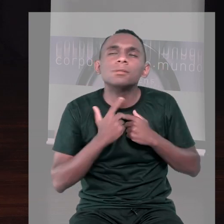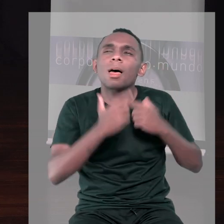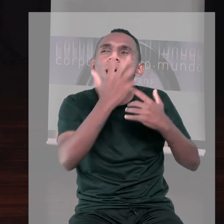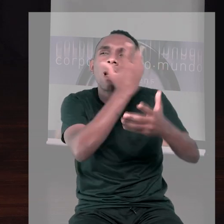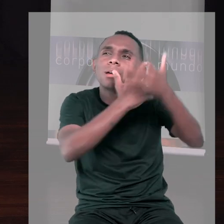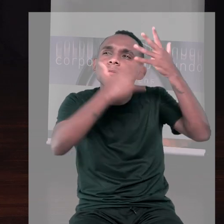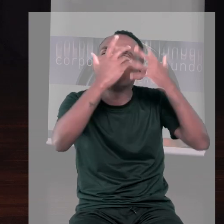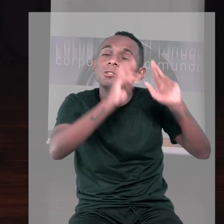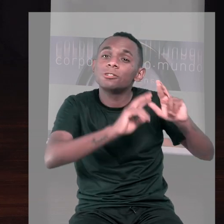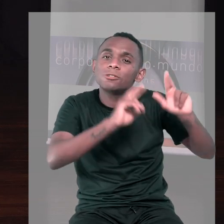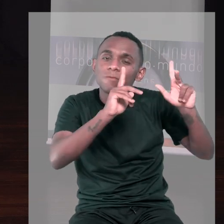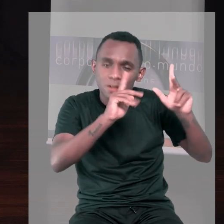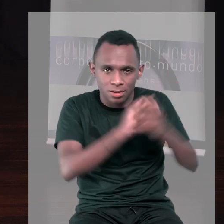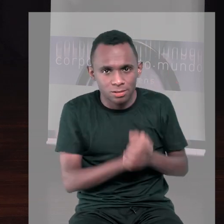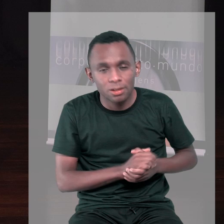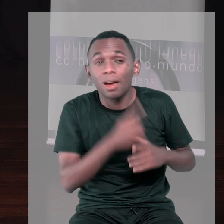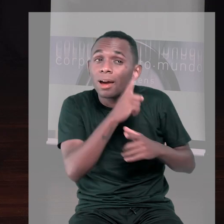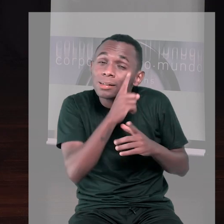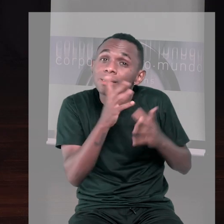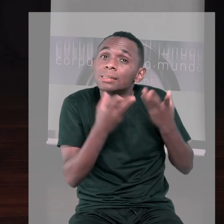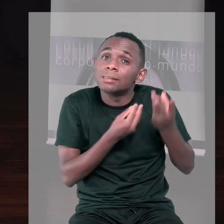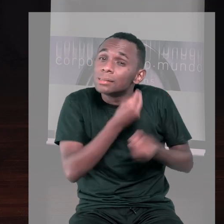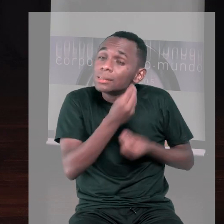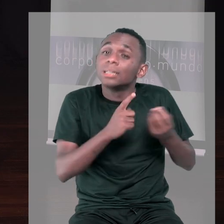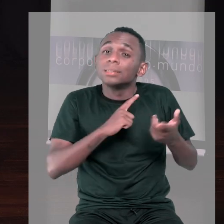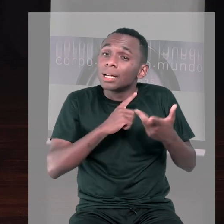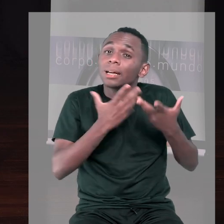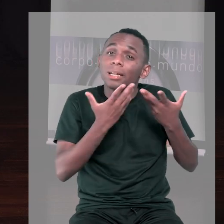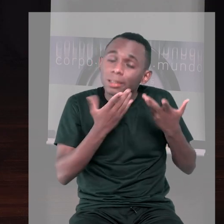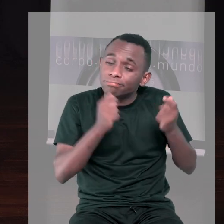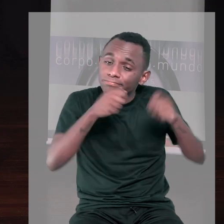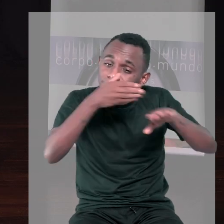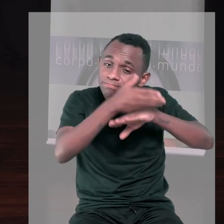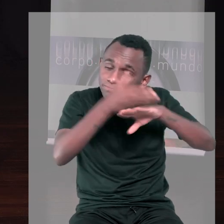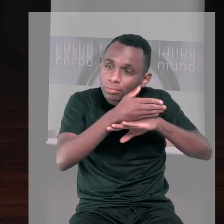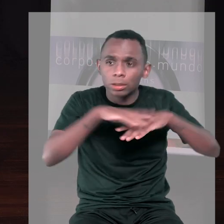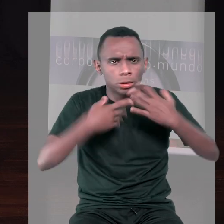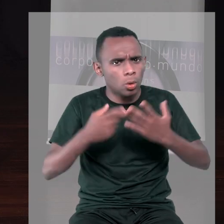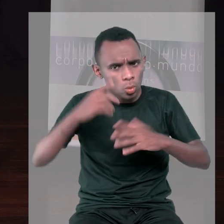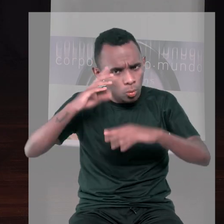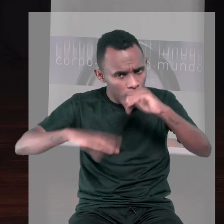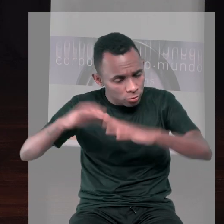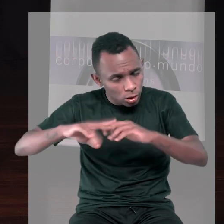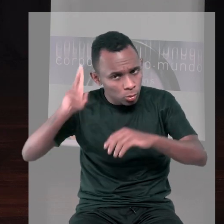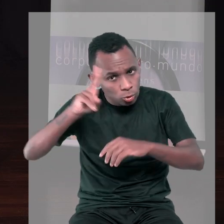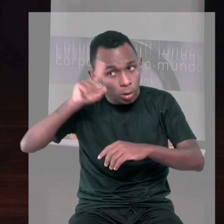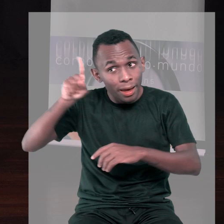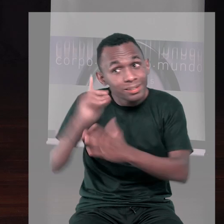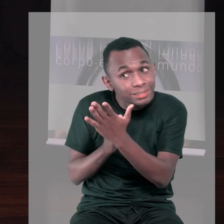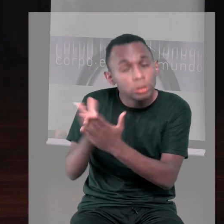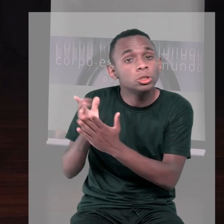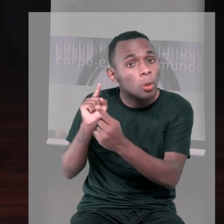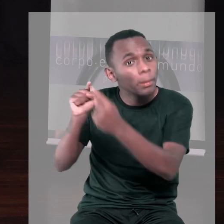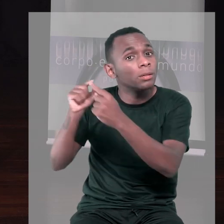pertinência. Mas eu insisto no seguinte, apoiando-me em Arendt, eu insisto no seguinte: há